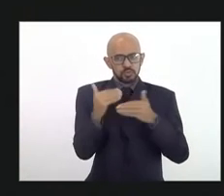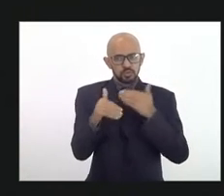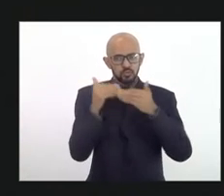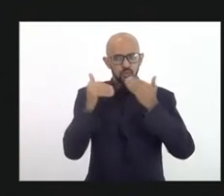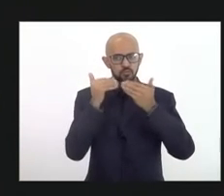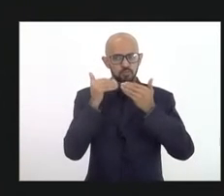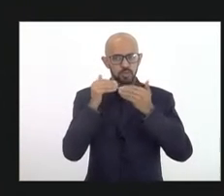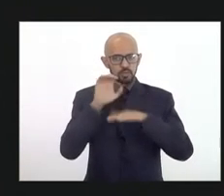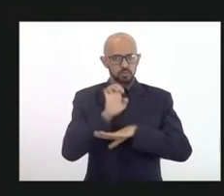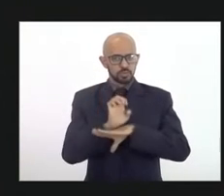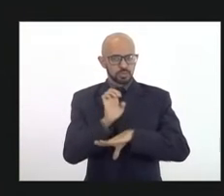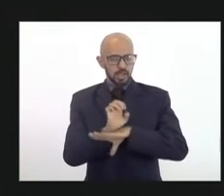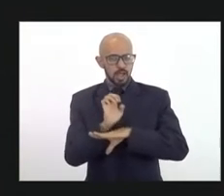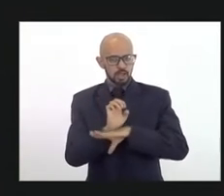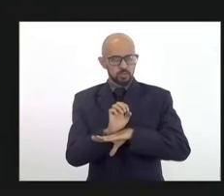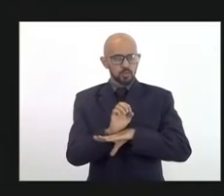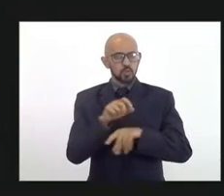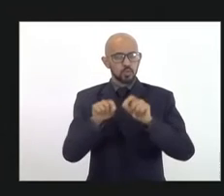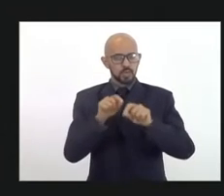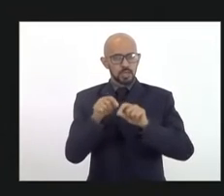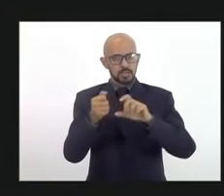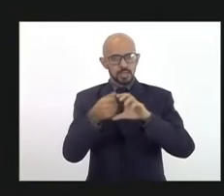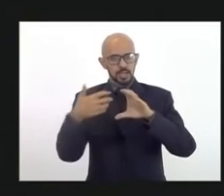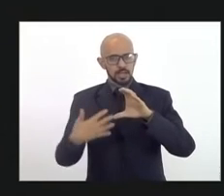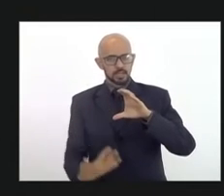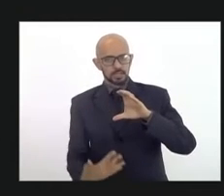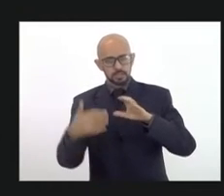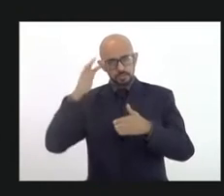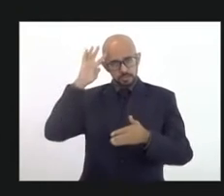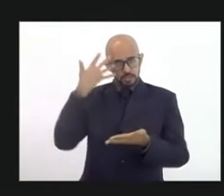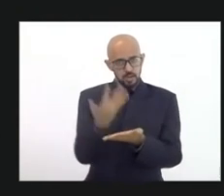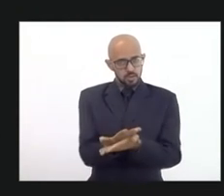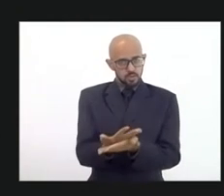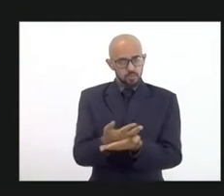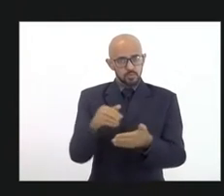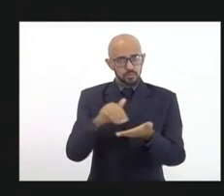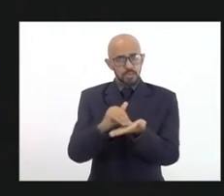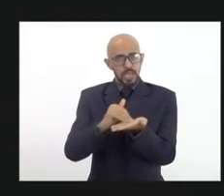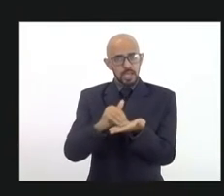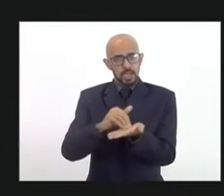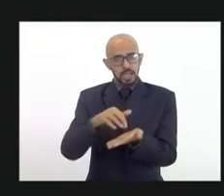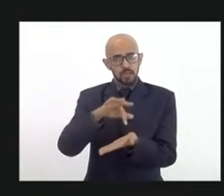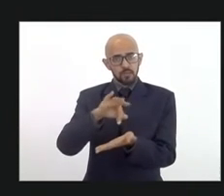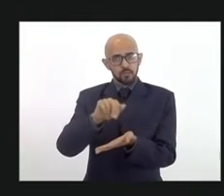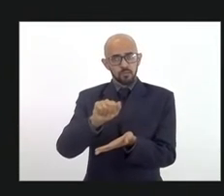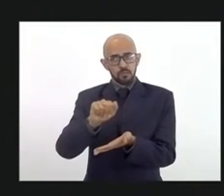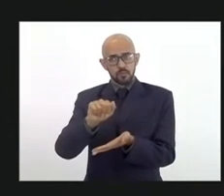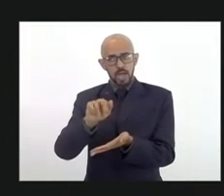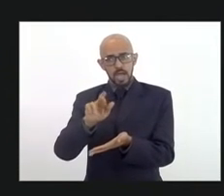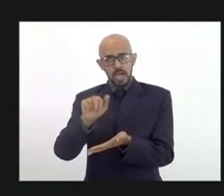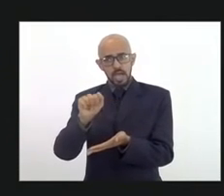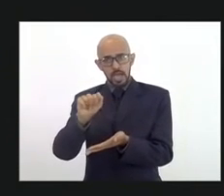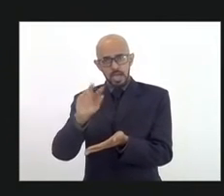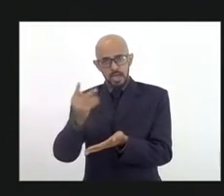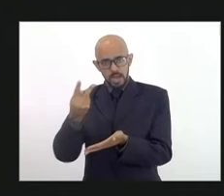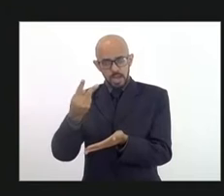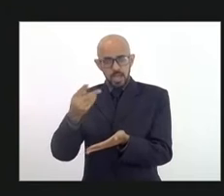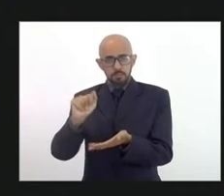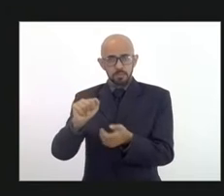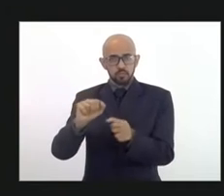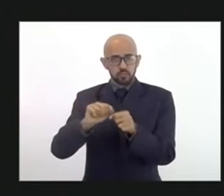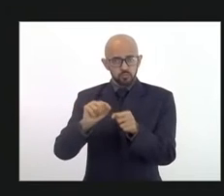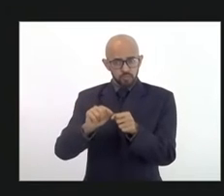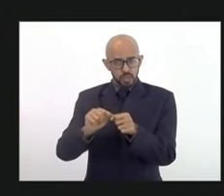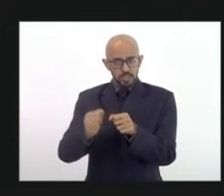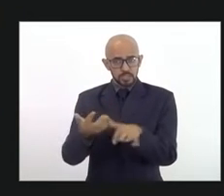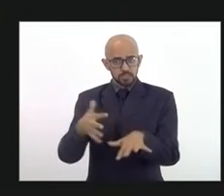sem dúvida alguma, esse caráter resolutivo do secretário Fará me motivou a ingressar aqui no time do desenvolvimento econômico